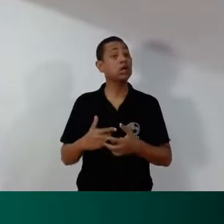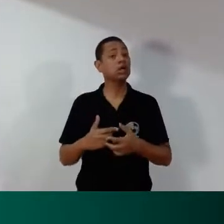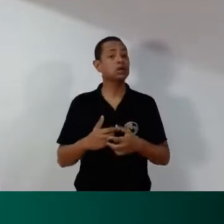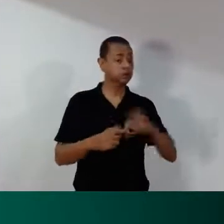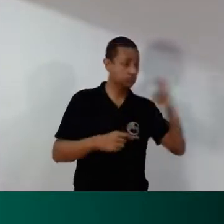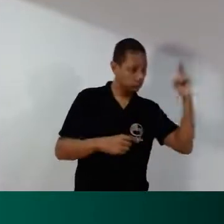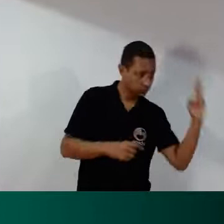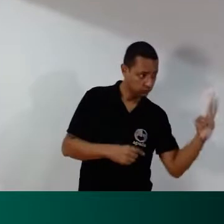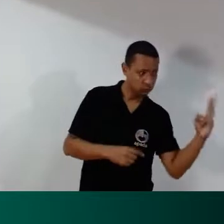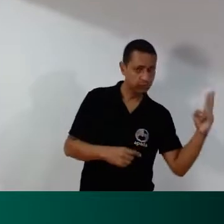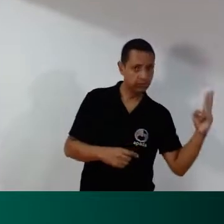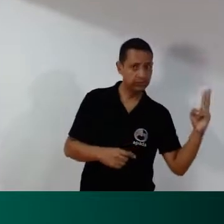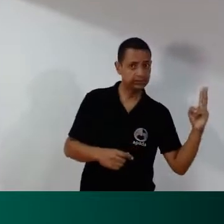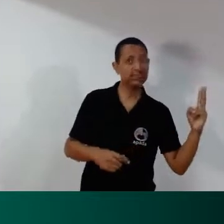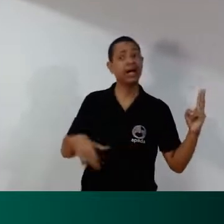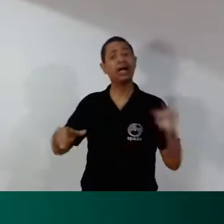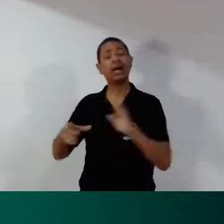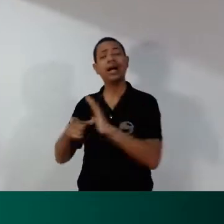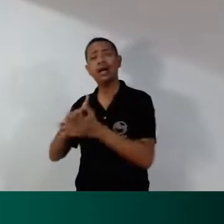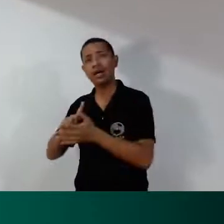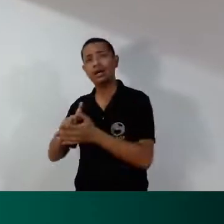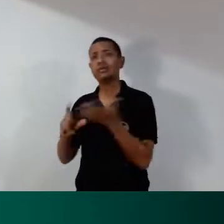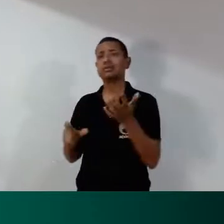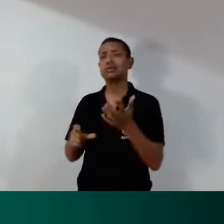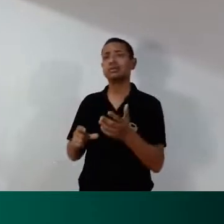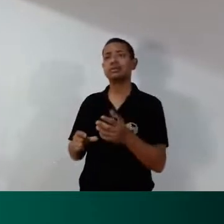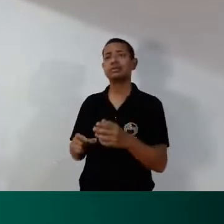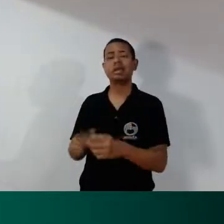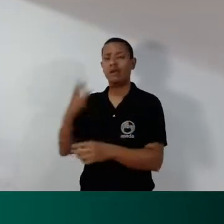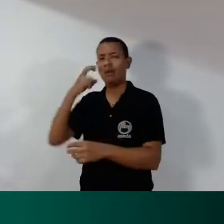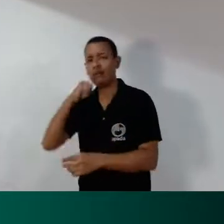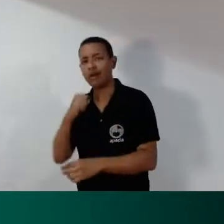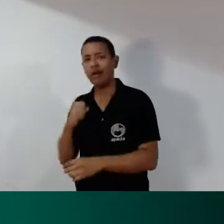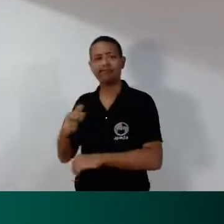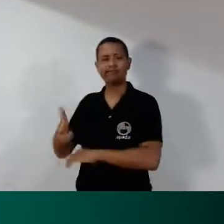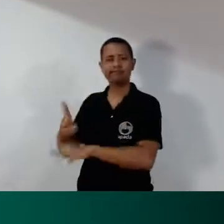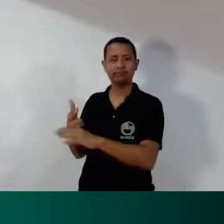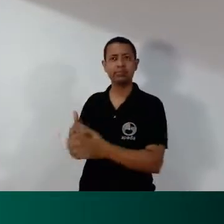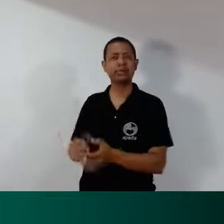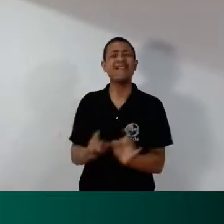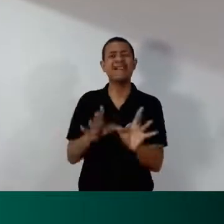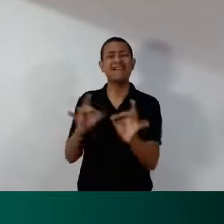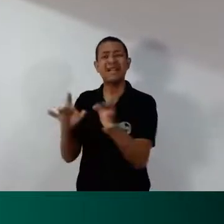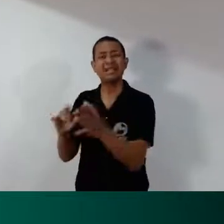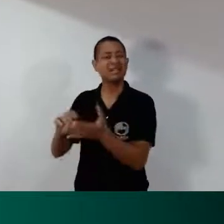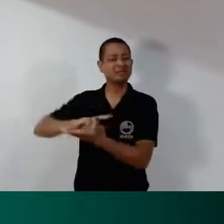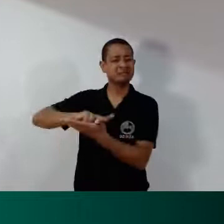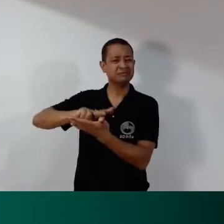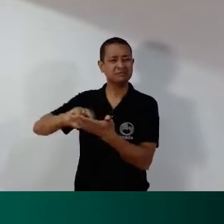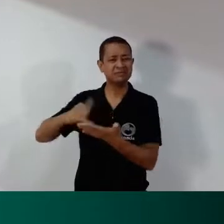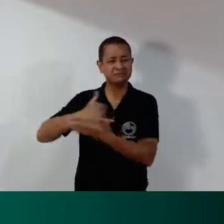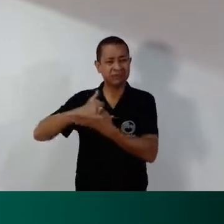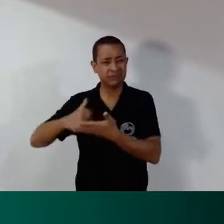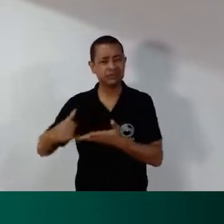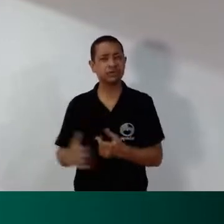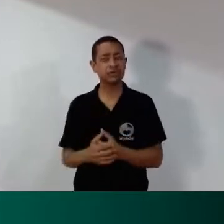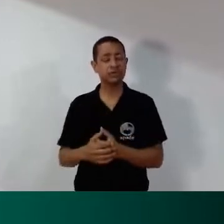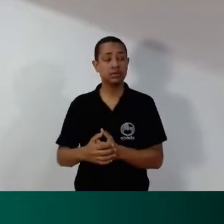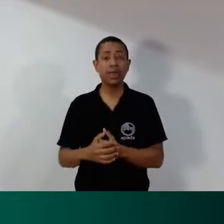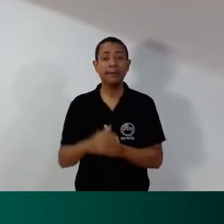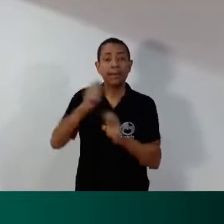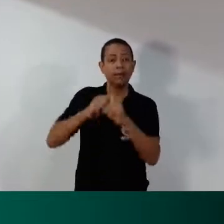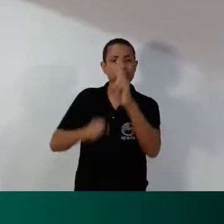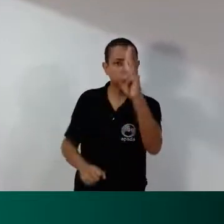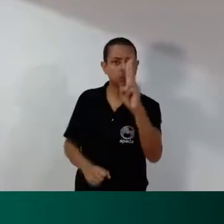tráfico de drogas eles vieram para cozinha e eles se regeneraram como é que você regenera uma pessoa em dois